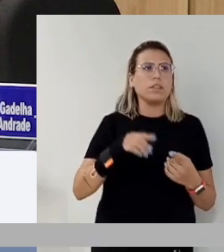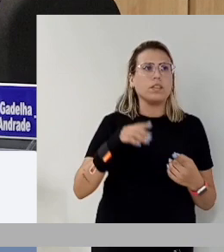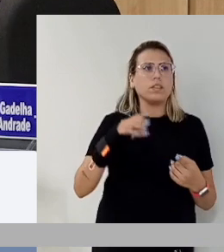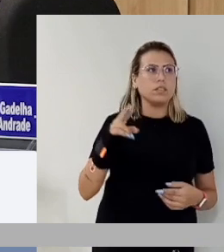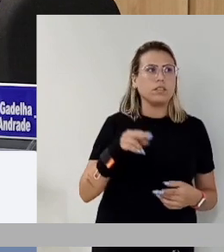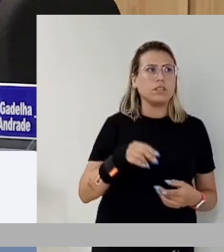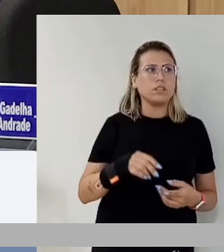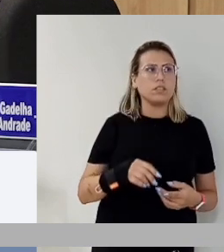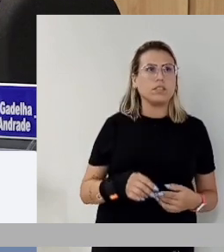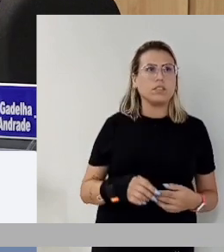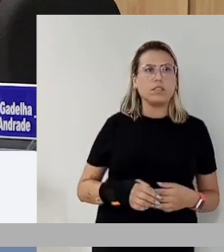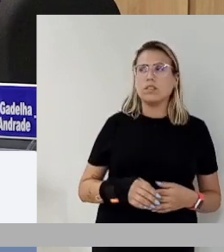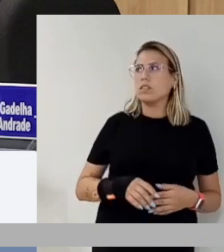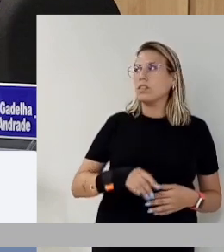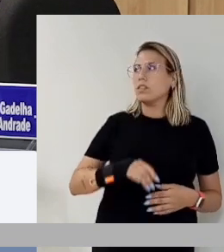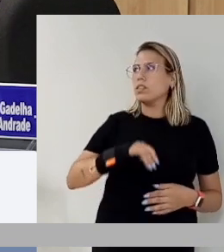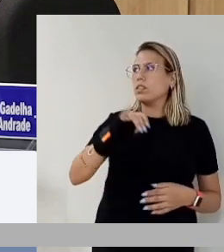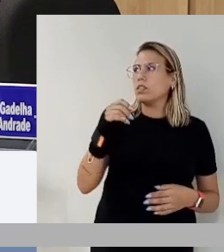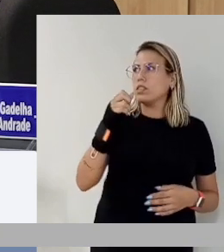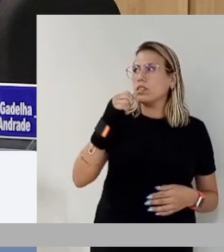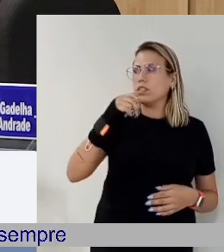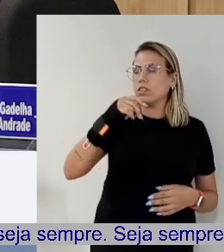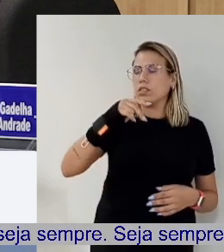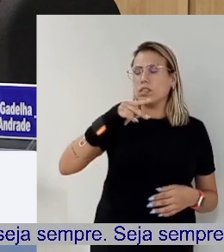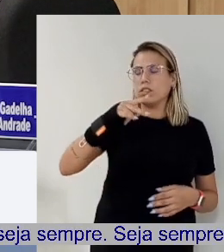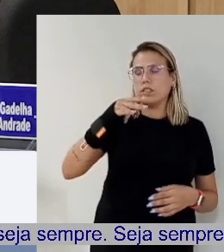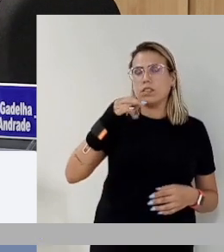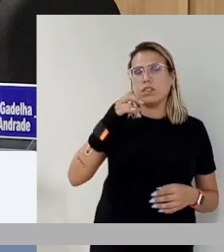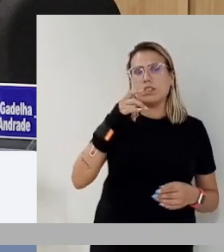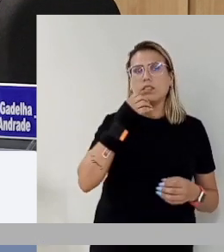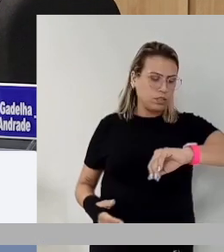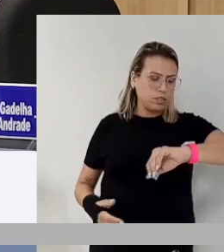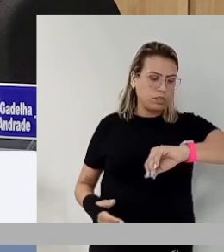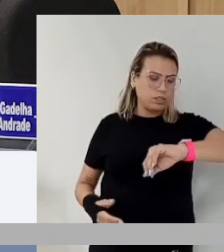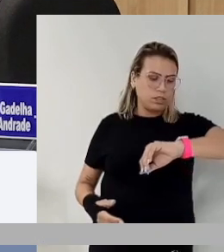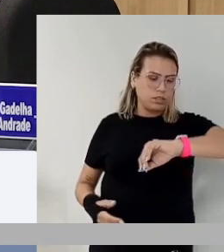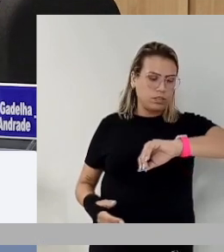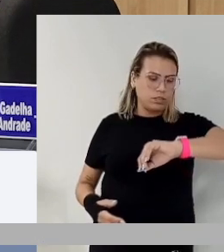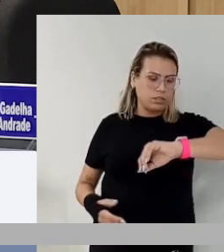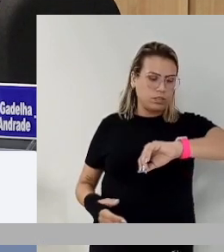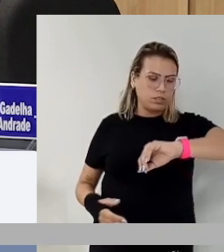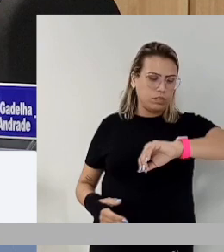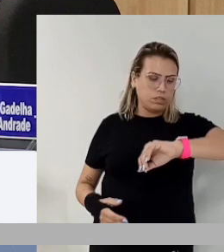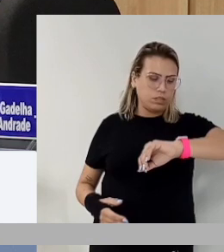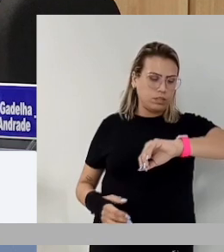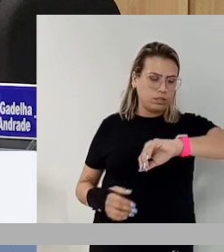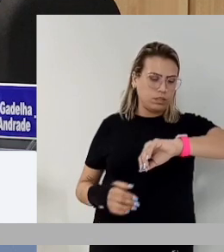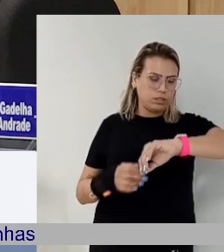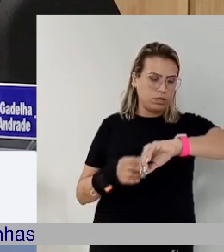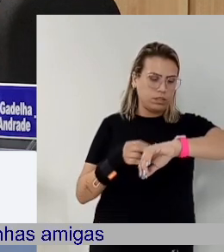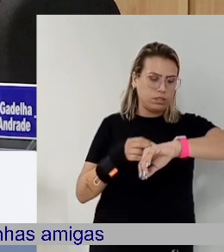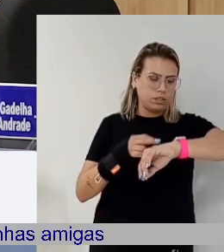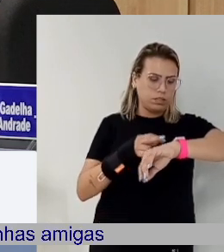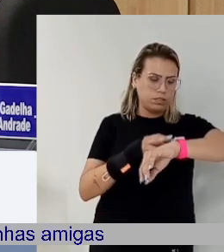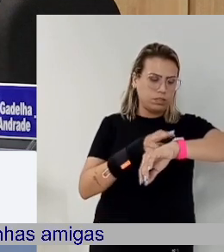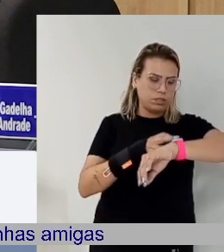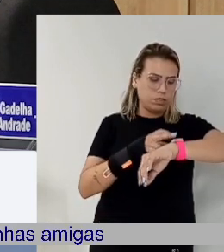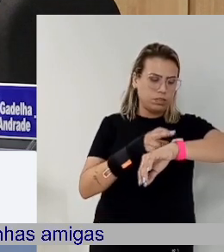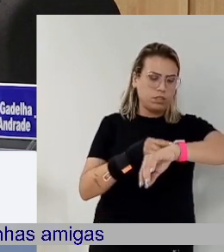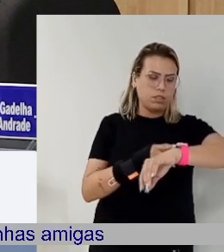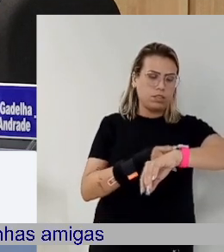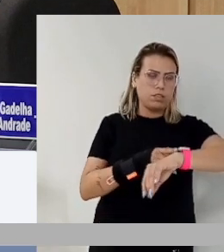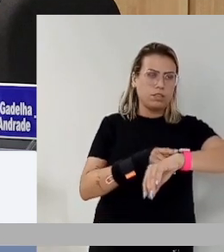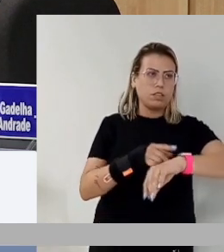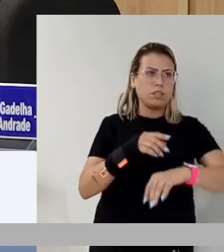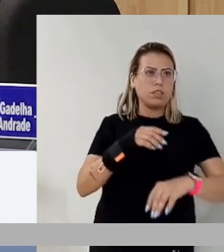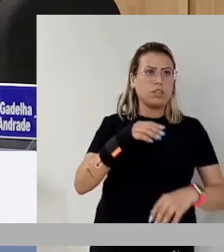seja Janaína seja sempre todos bem-vindos e bem-vindas as minhas amigas agente de saúde